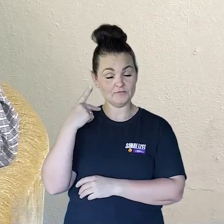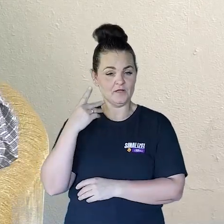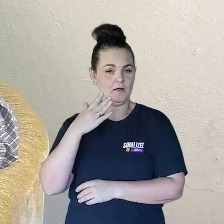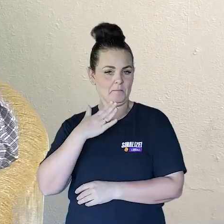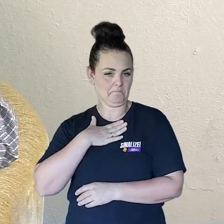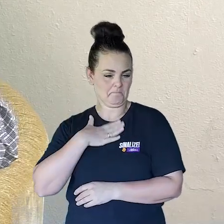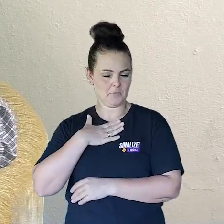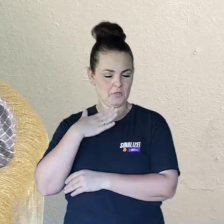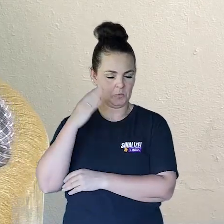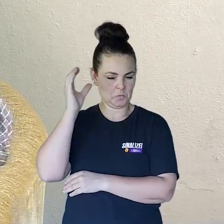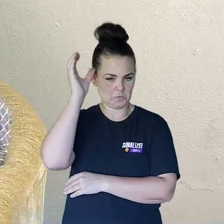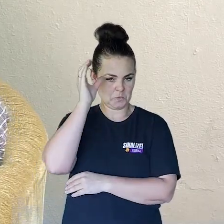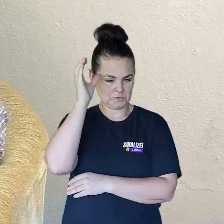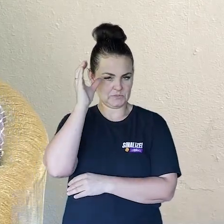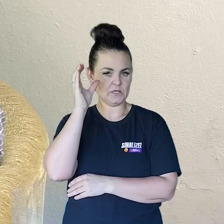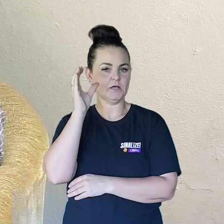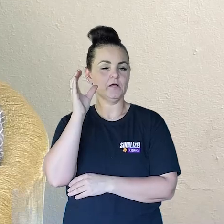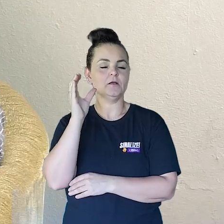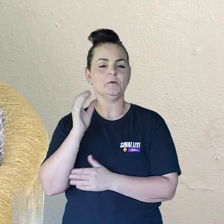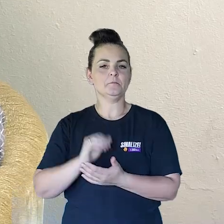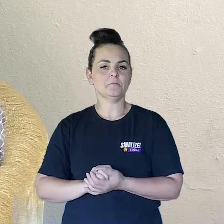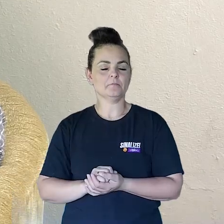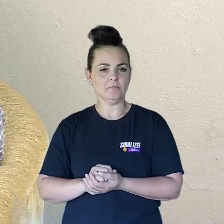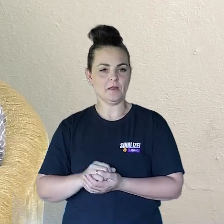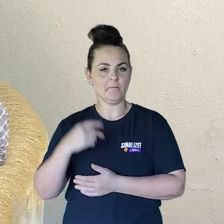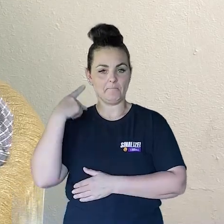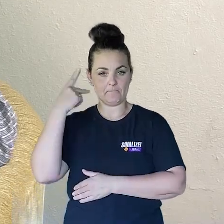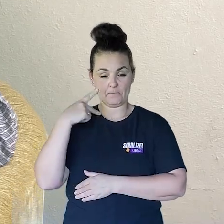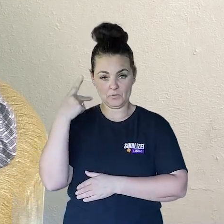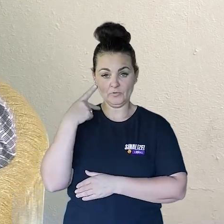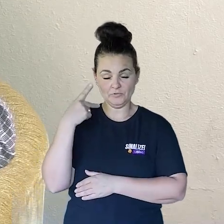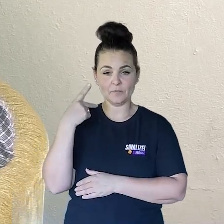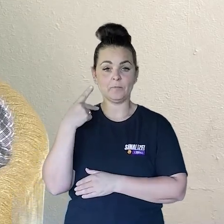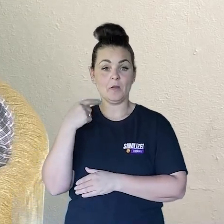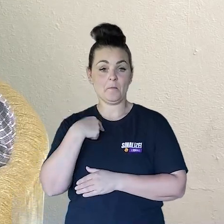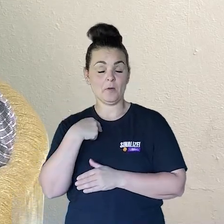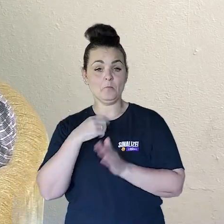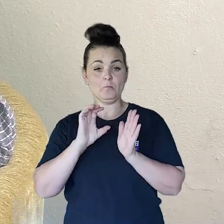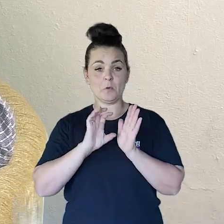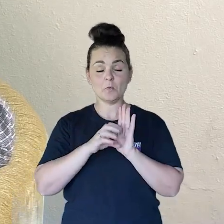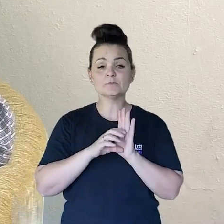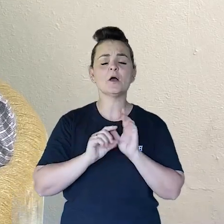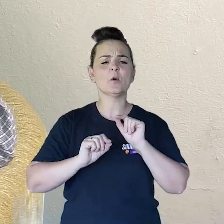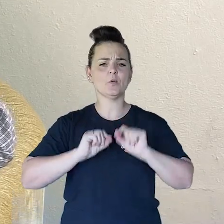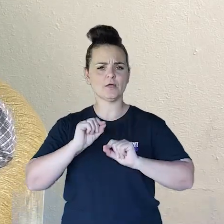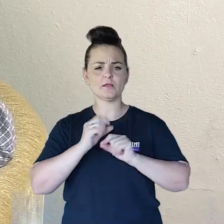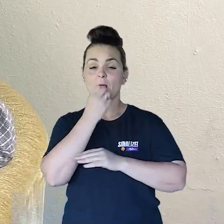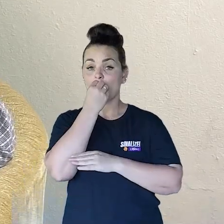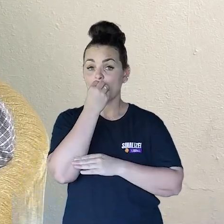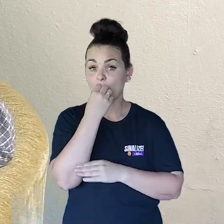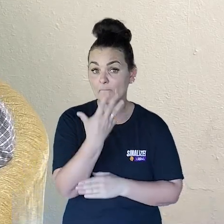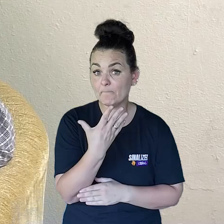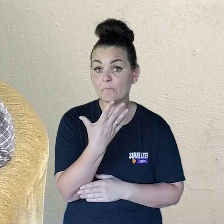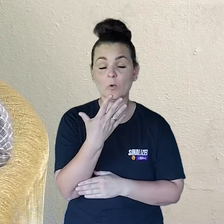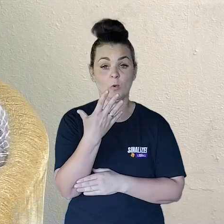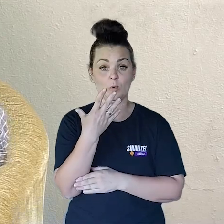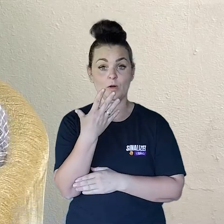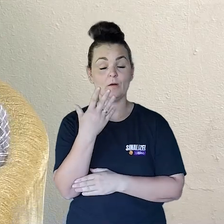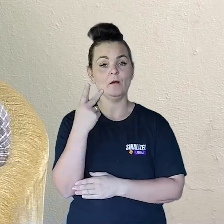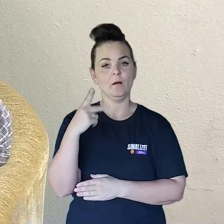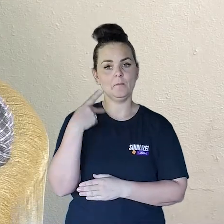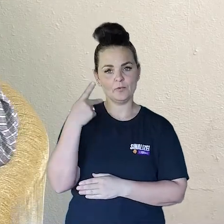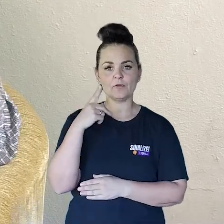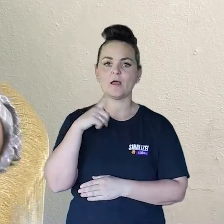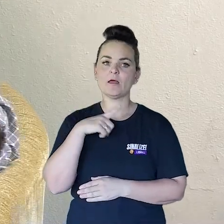a velha política e a nova política. Sempre existiu e vai existir a boa política,